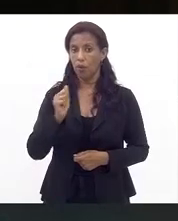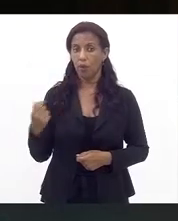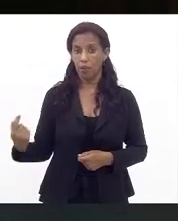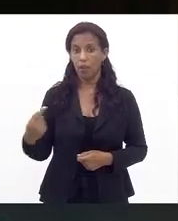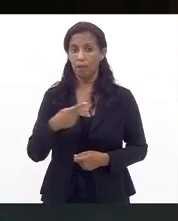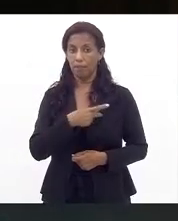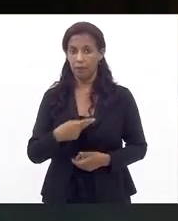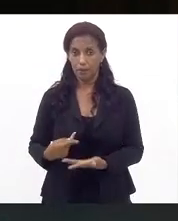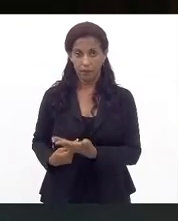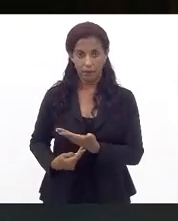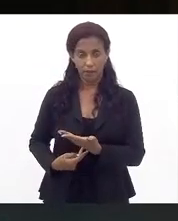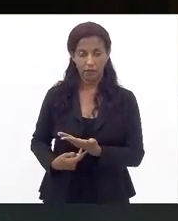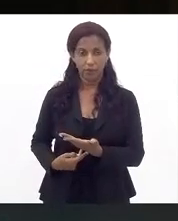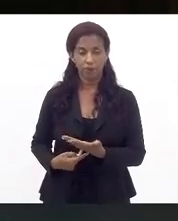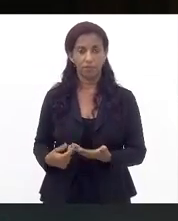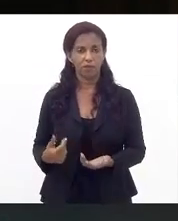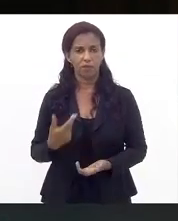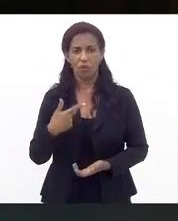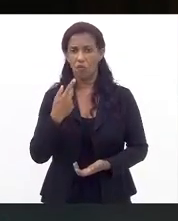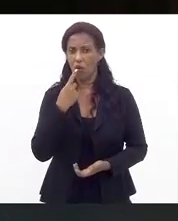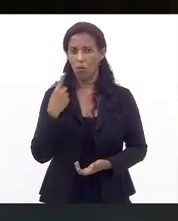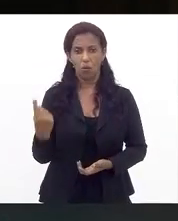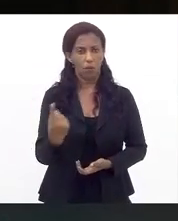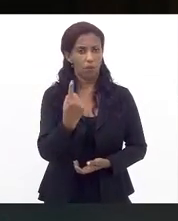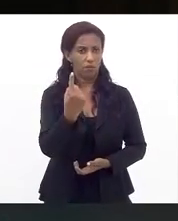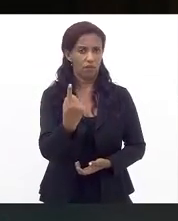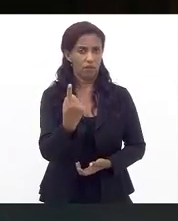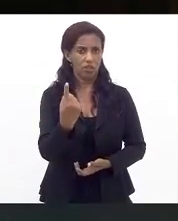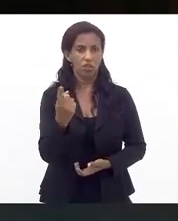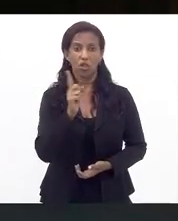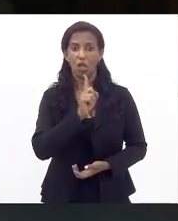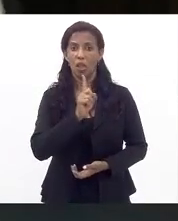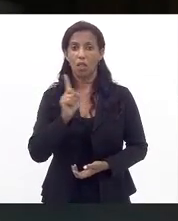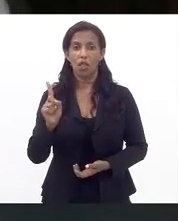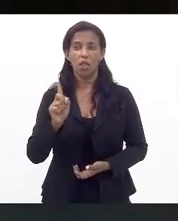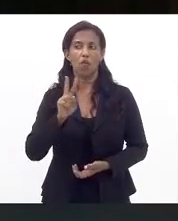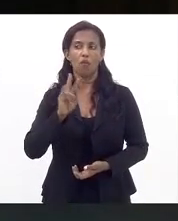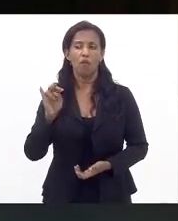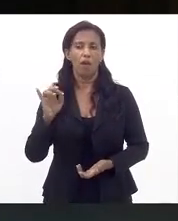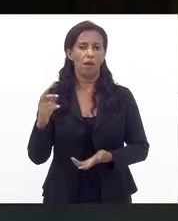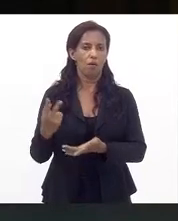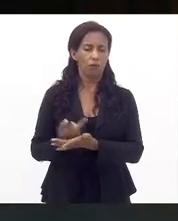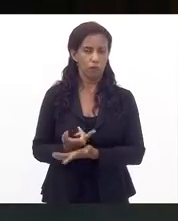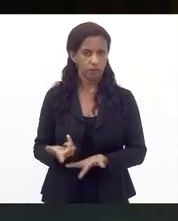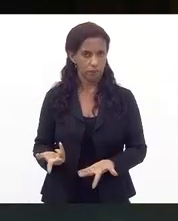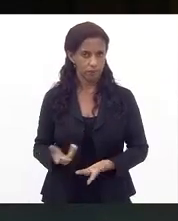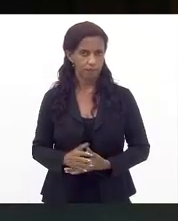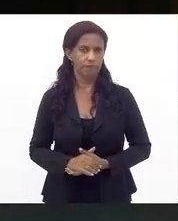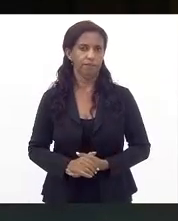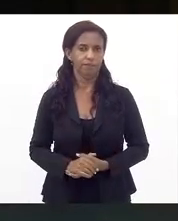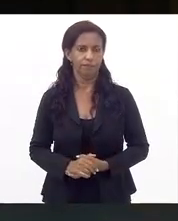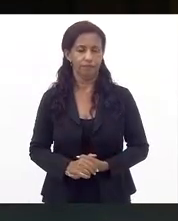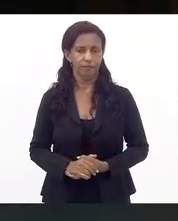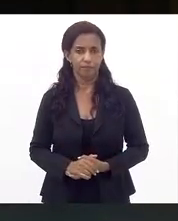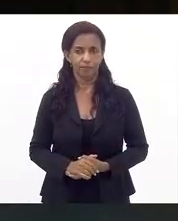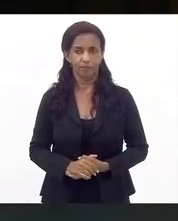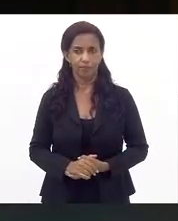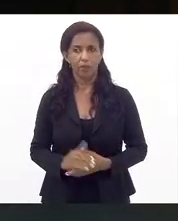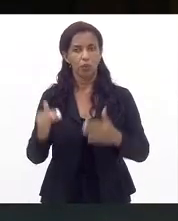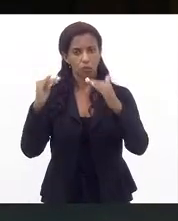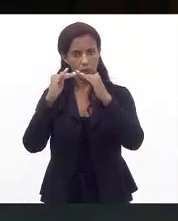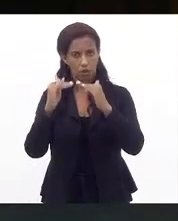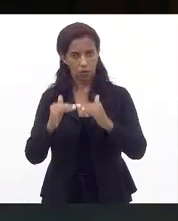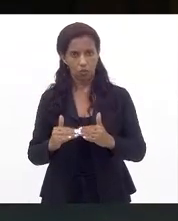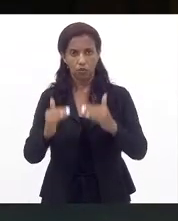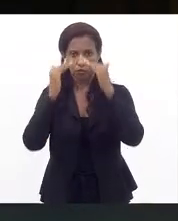Munique Preside a comissão de servidores de uma só vez não aconteceu o que está acontecendo agora os